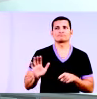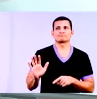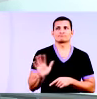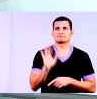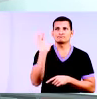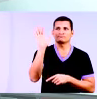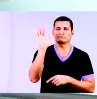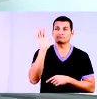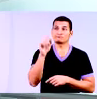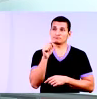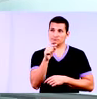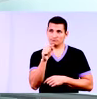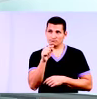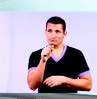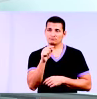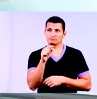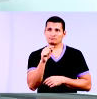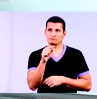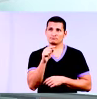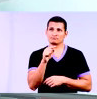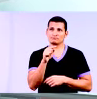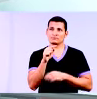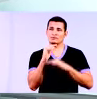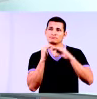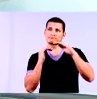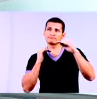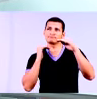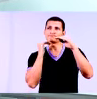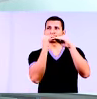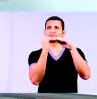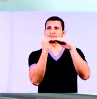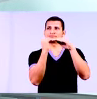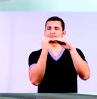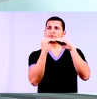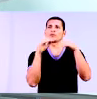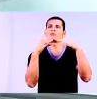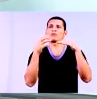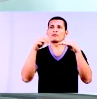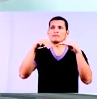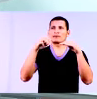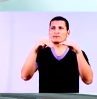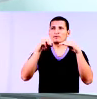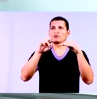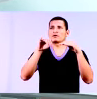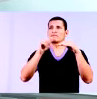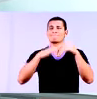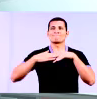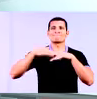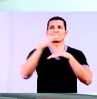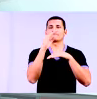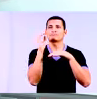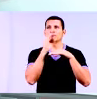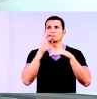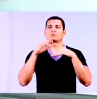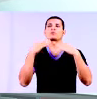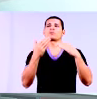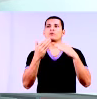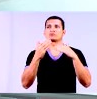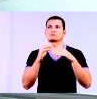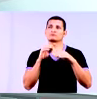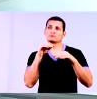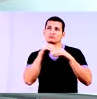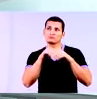essa aqui está no topo da hierarquia das memórias. Qual é a memória mais rápida que existe, a memória mais na hierarquia que é dentro